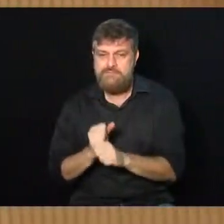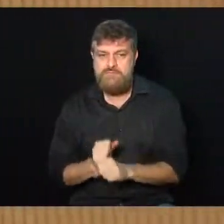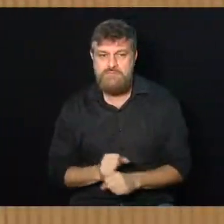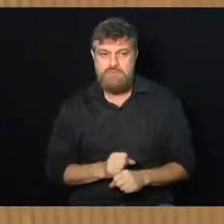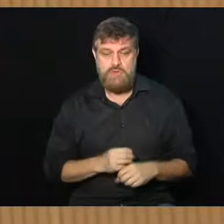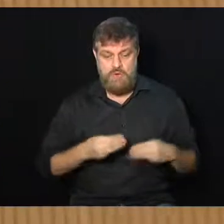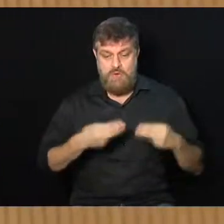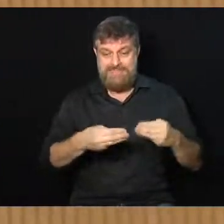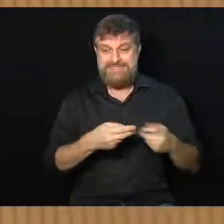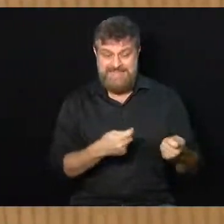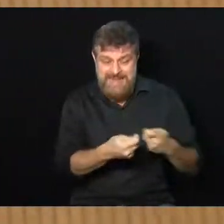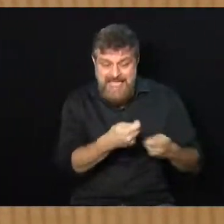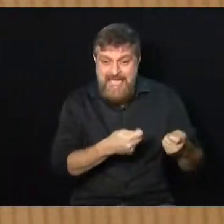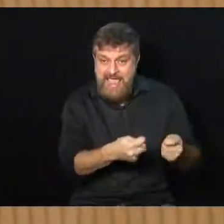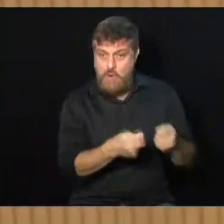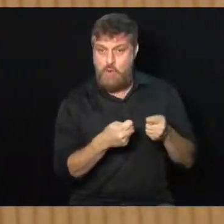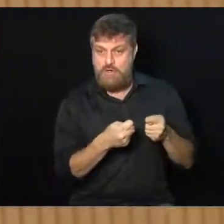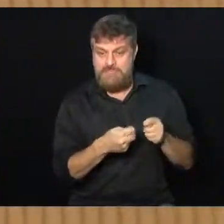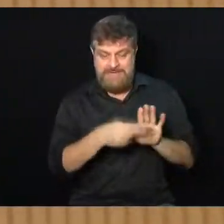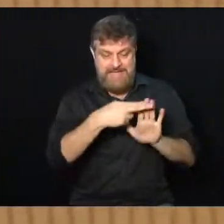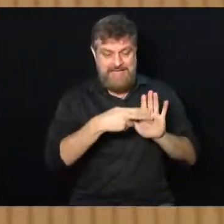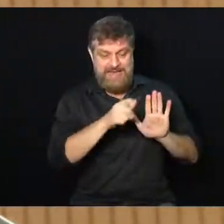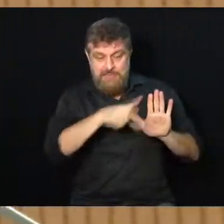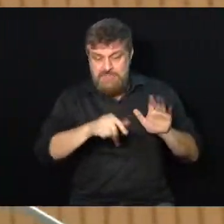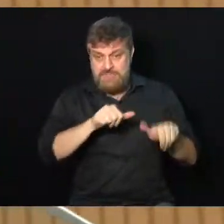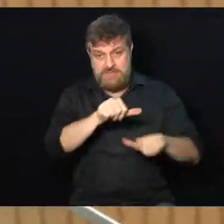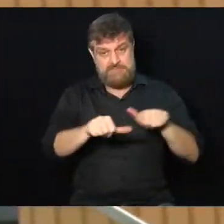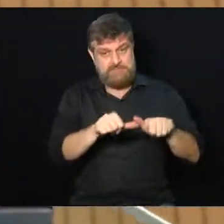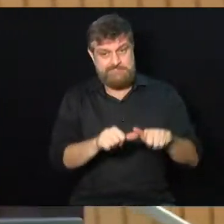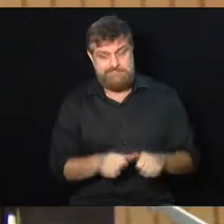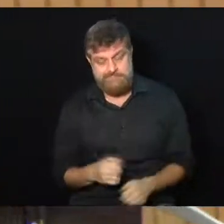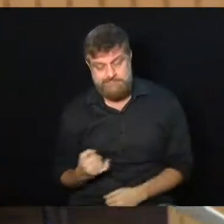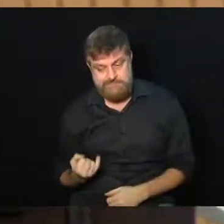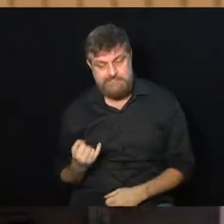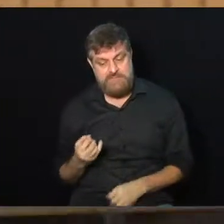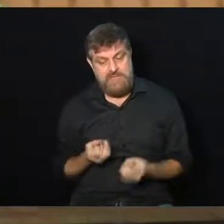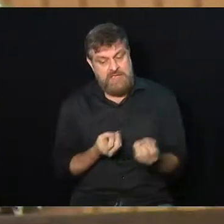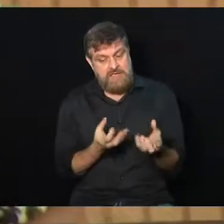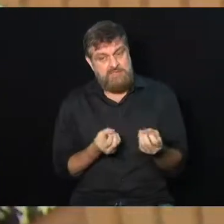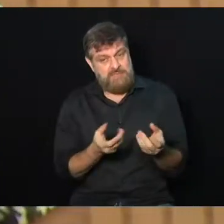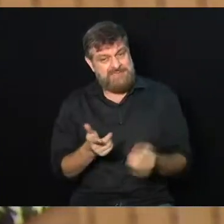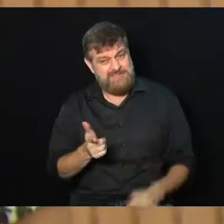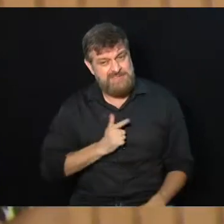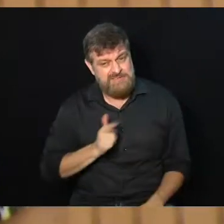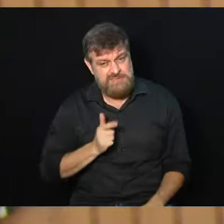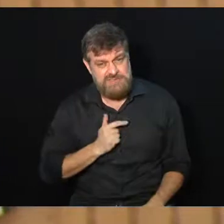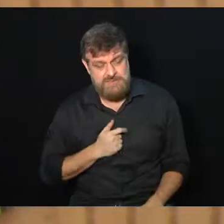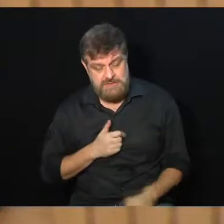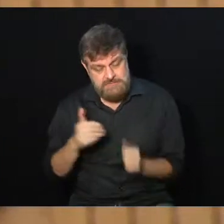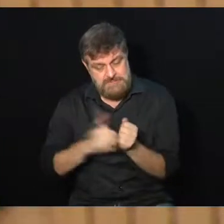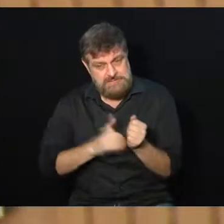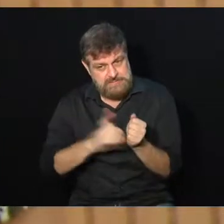Economia sobre a reforma da Previdência. Dados estes que haviam sido colocados sob sigilo pelo Ministério e